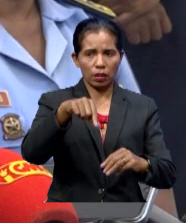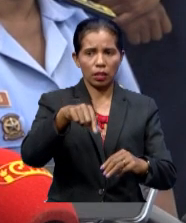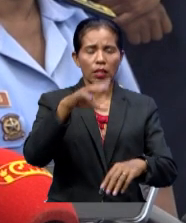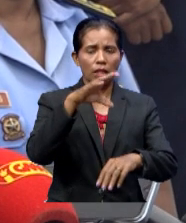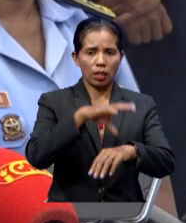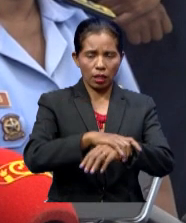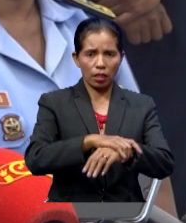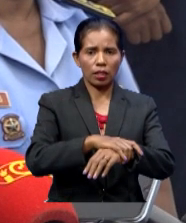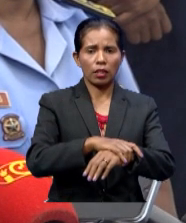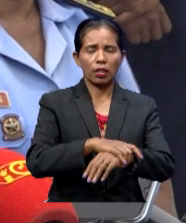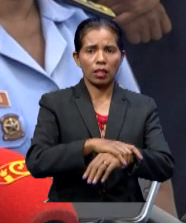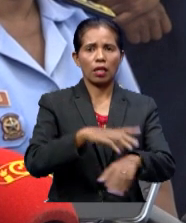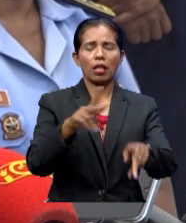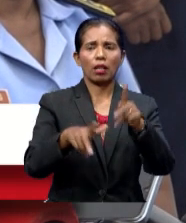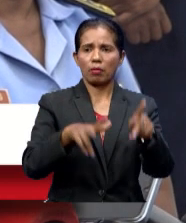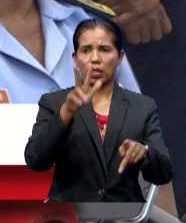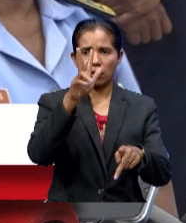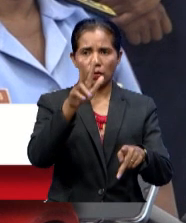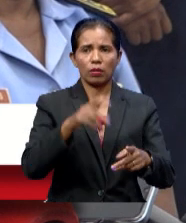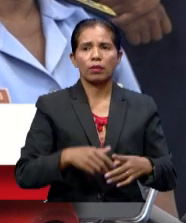captura ema na Intolo,